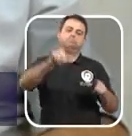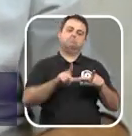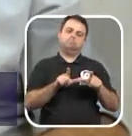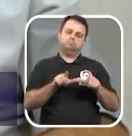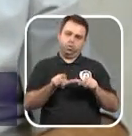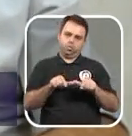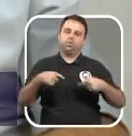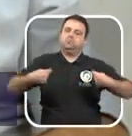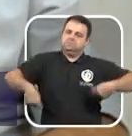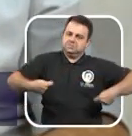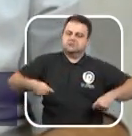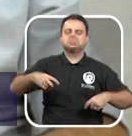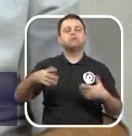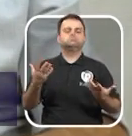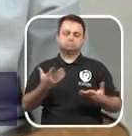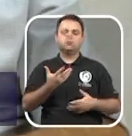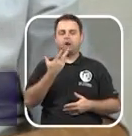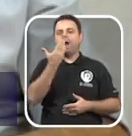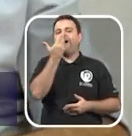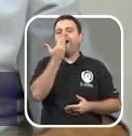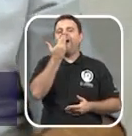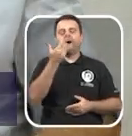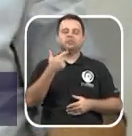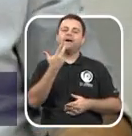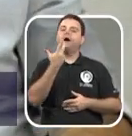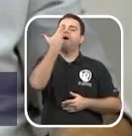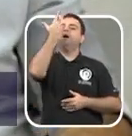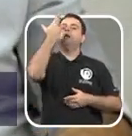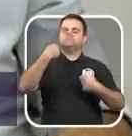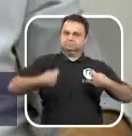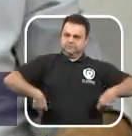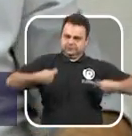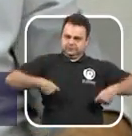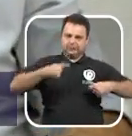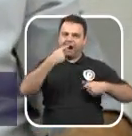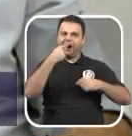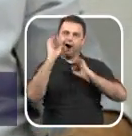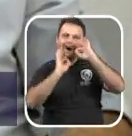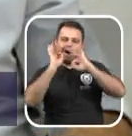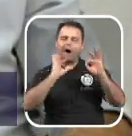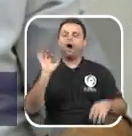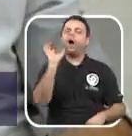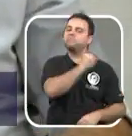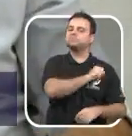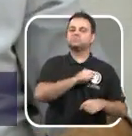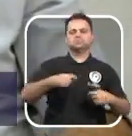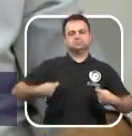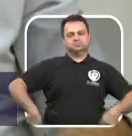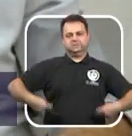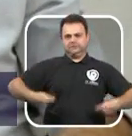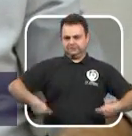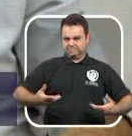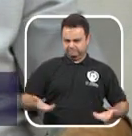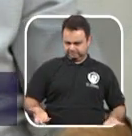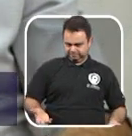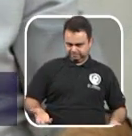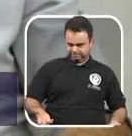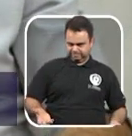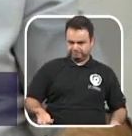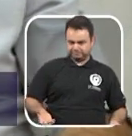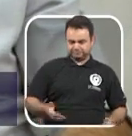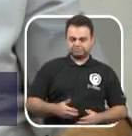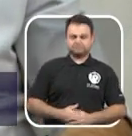imediatamente desse recém-nascido que aponta essa deficiência, para